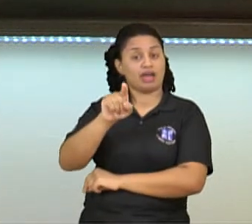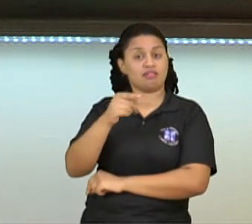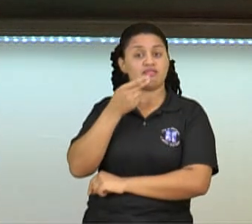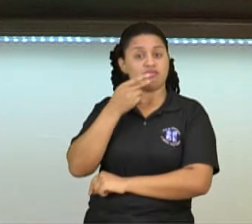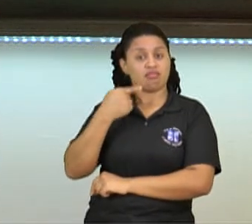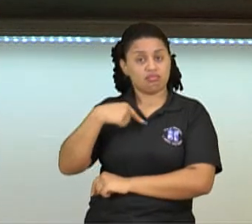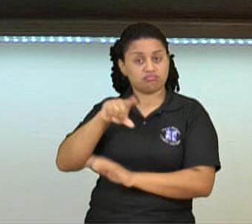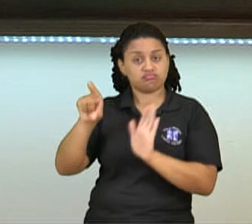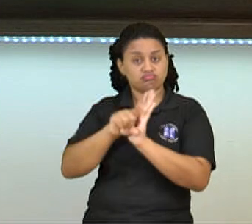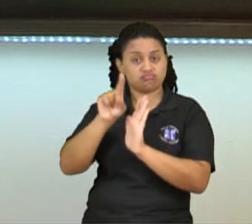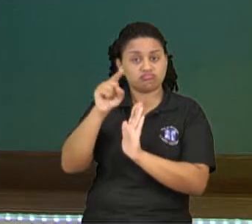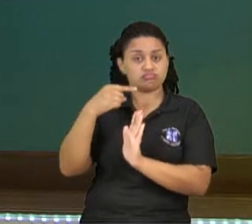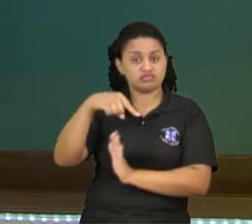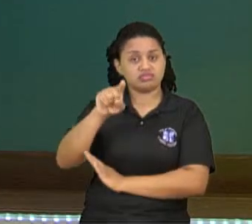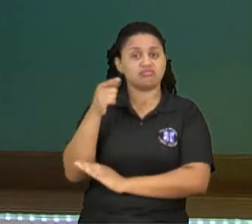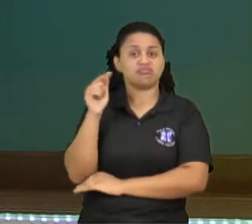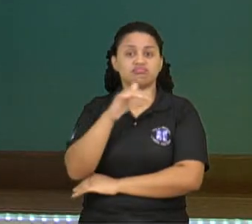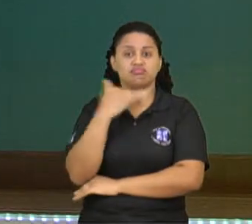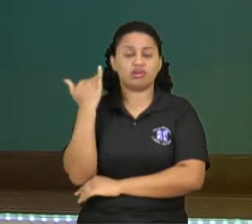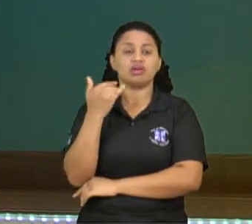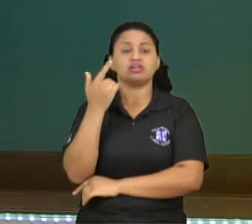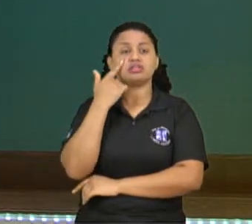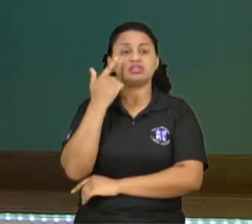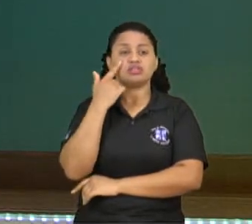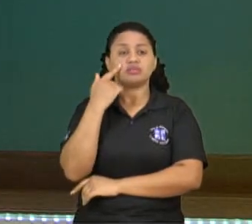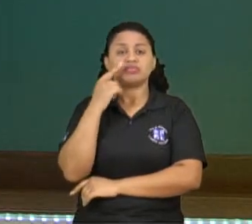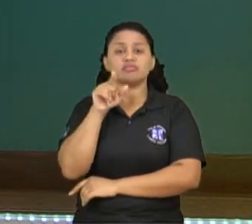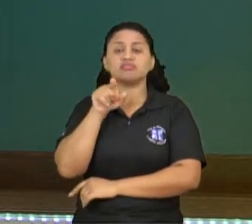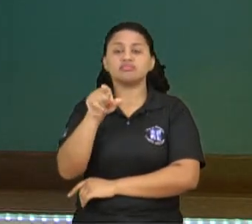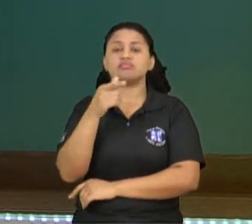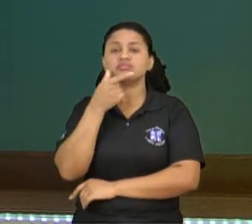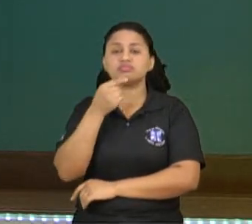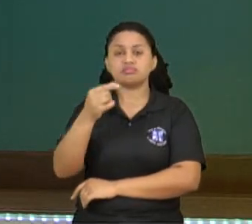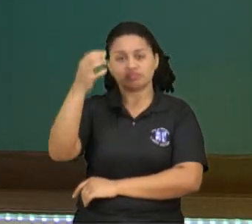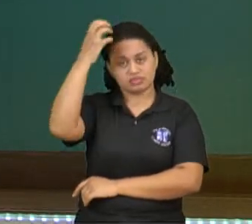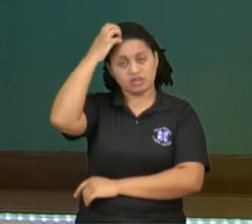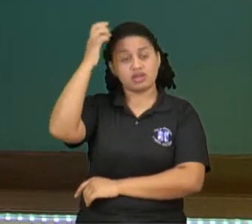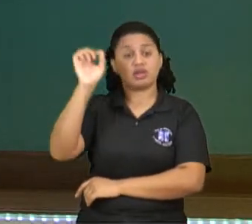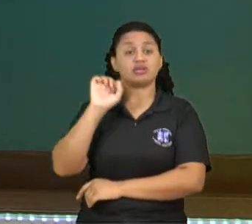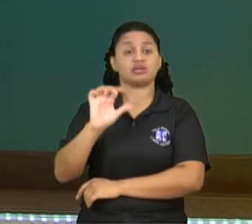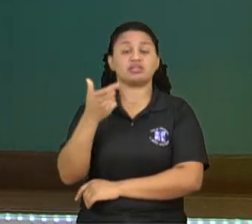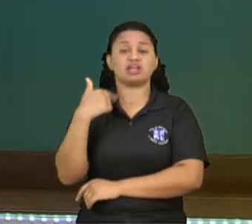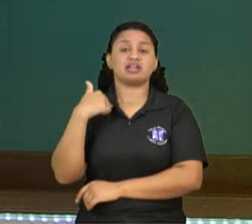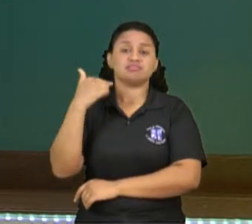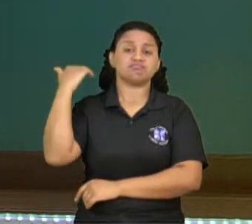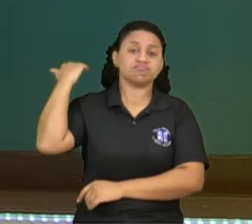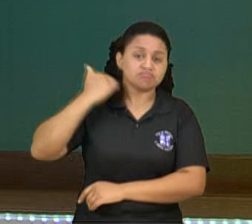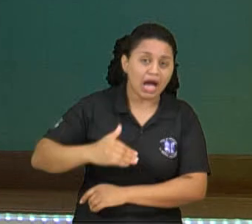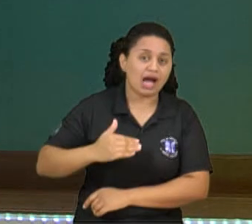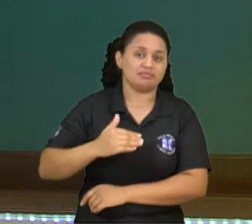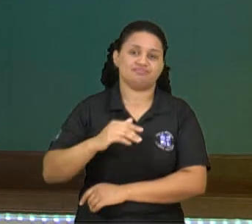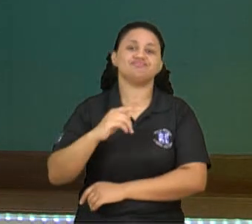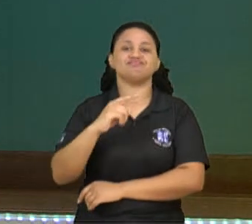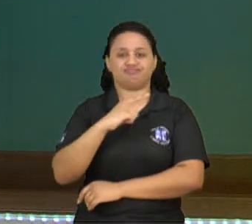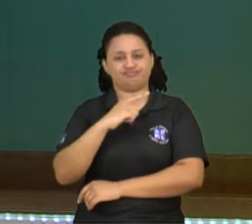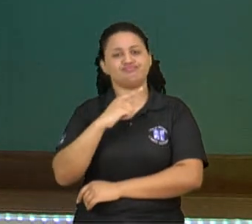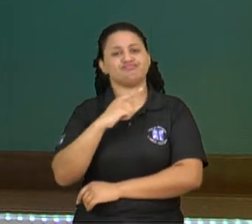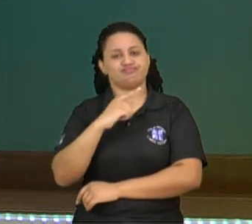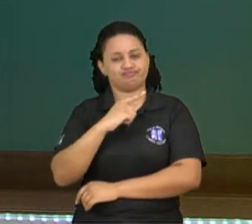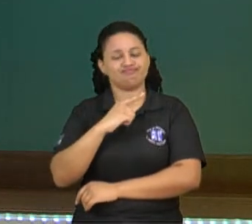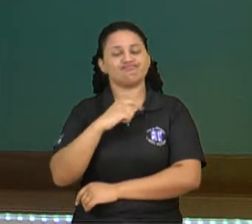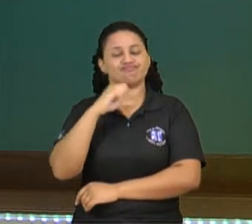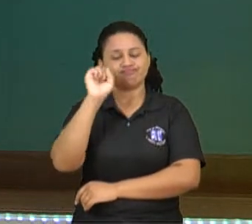janeiro de 1793, o rei Luís XVI, ele vai ser guilhotinado, sua cabeça